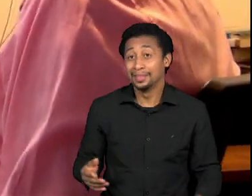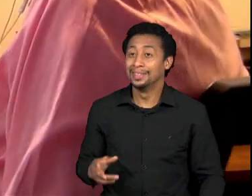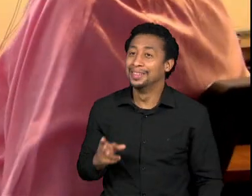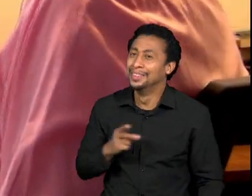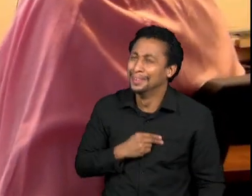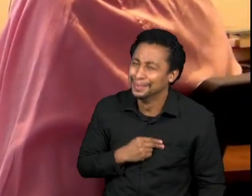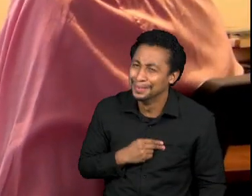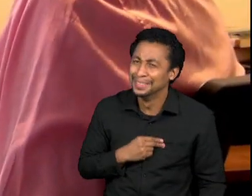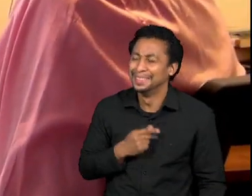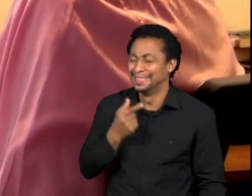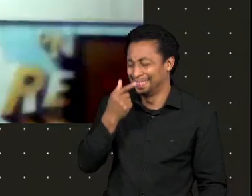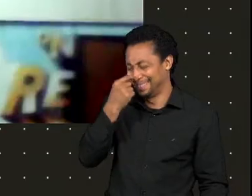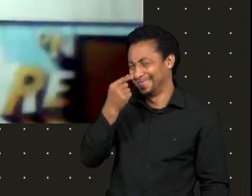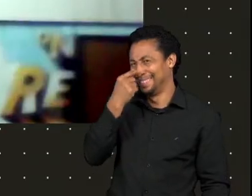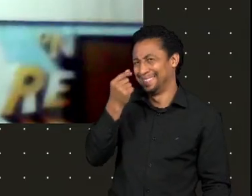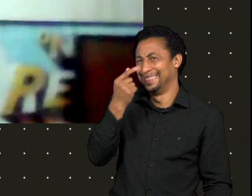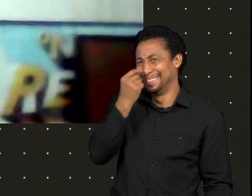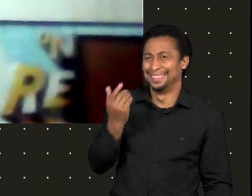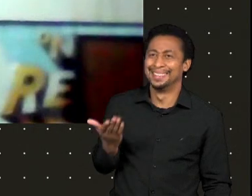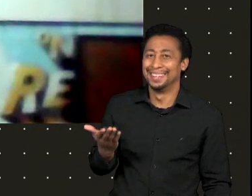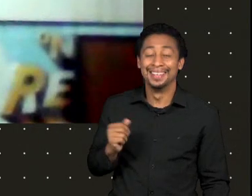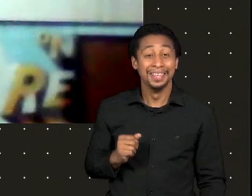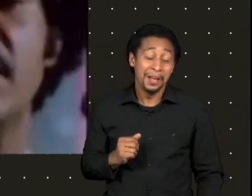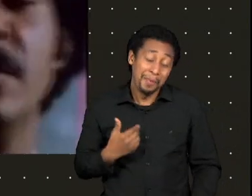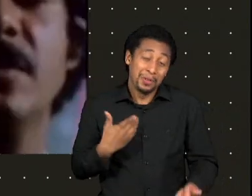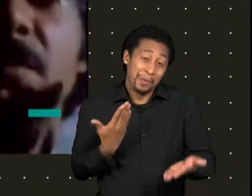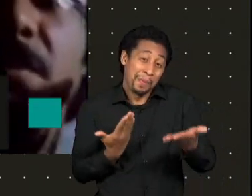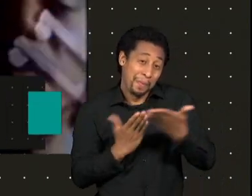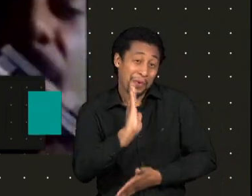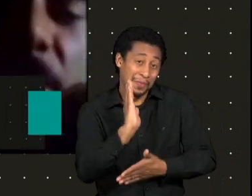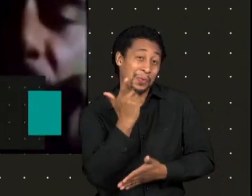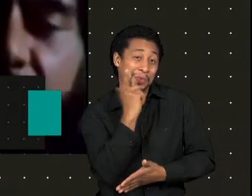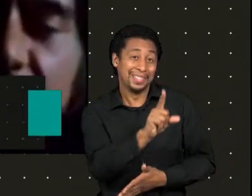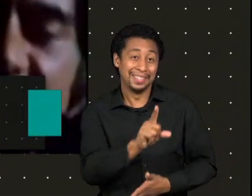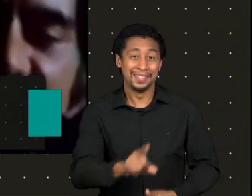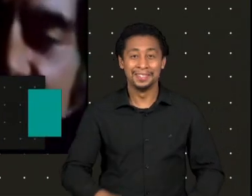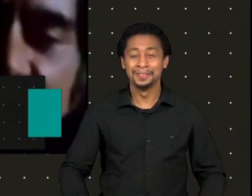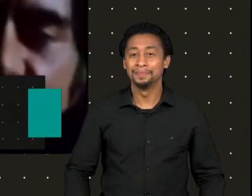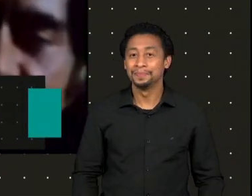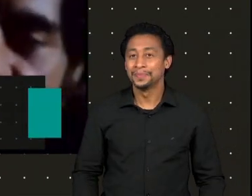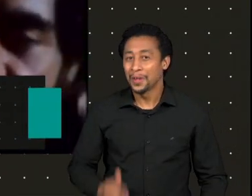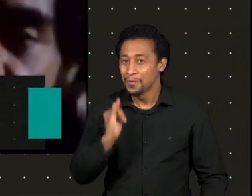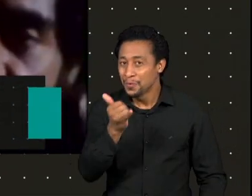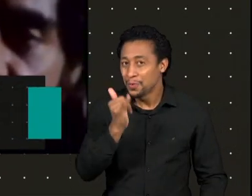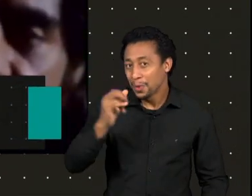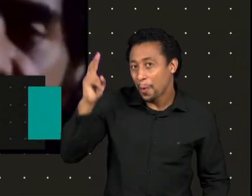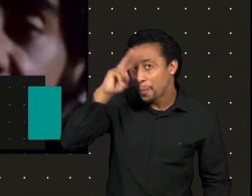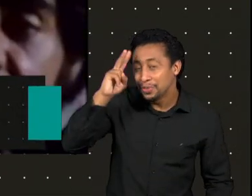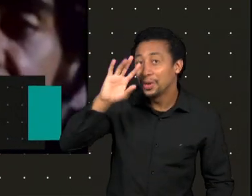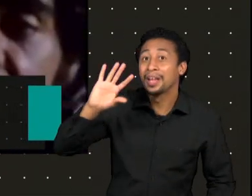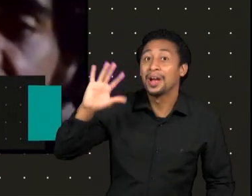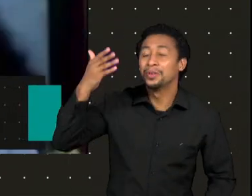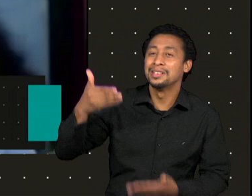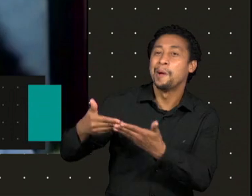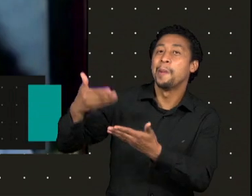Eu falei assim, eu acho que eu passei a primeira vez. Passou. Vou contar uma história que aconteceu de verdade, que eu inventei agorinha.